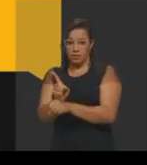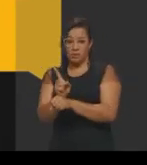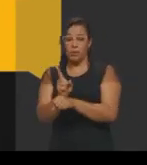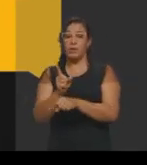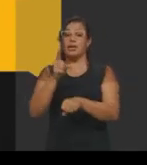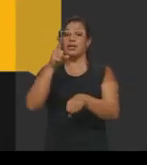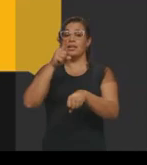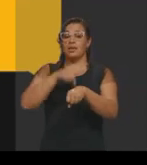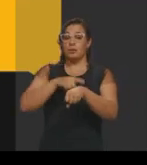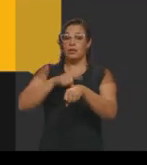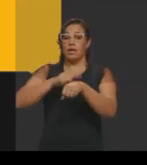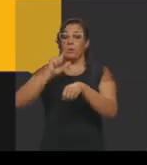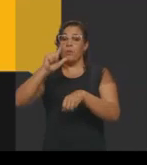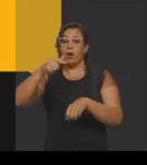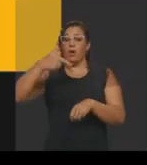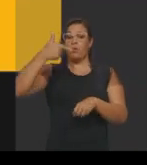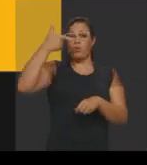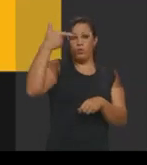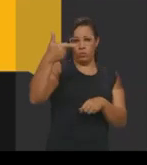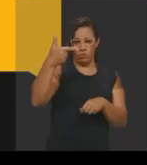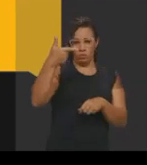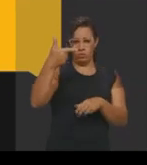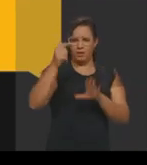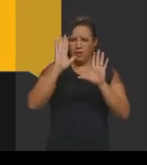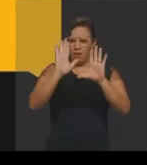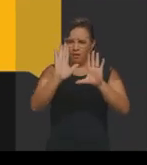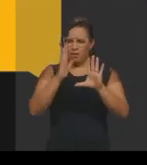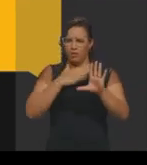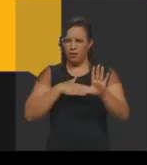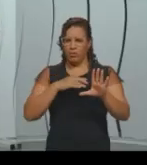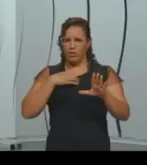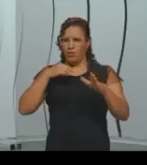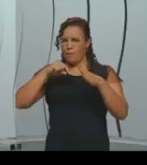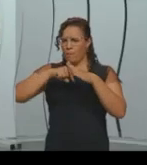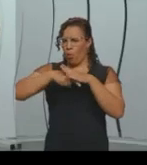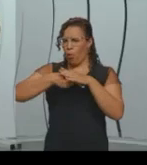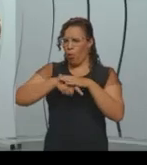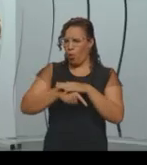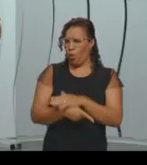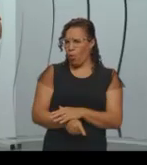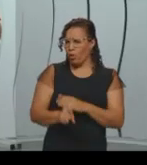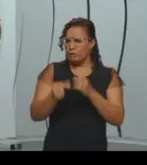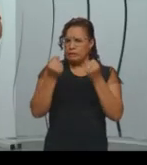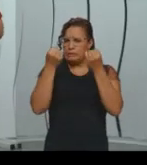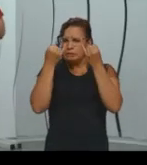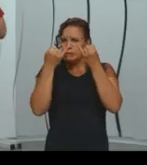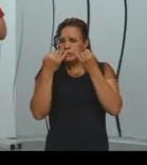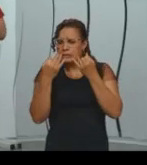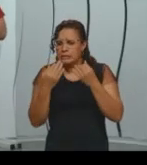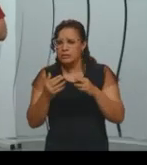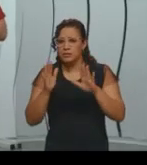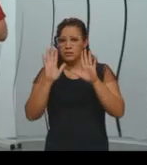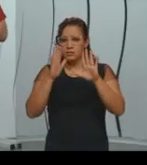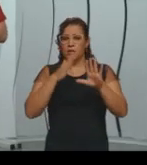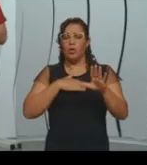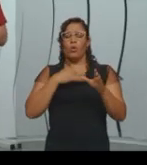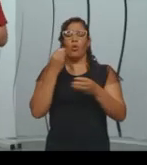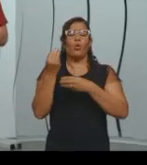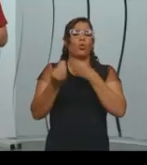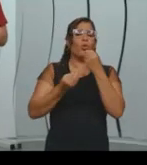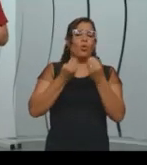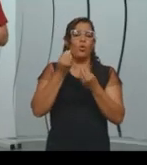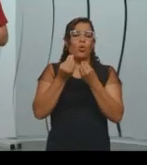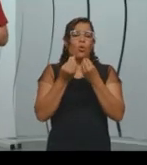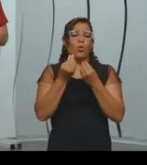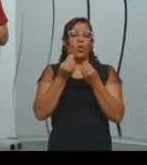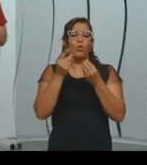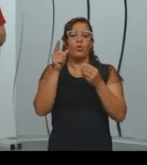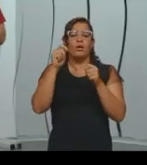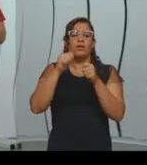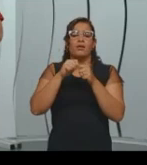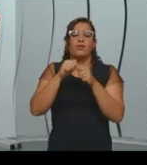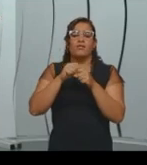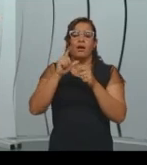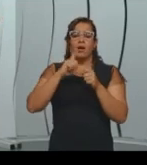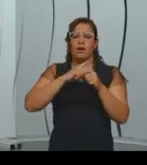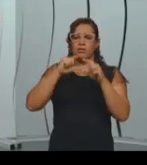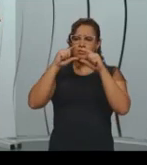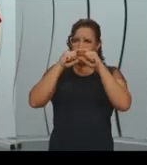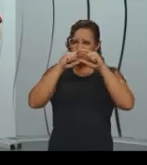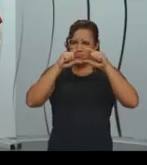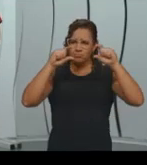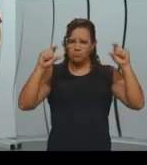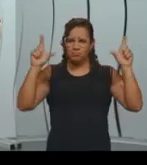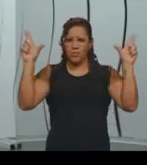ao quadrado. Eu não vou aprofundar aqui, gente, em como se chega nessas expressões. Existe